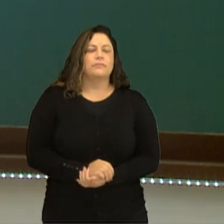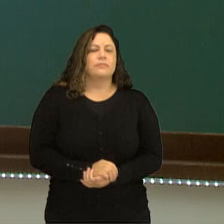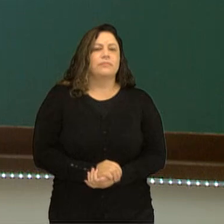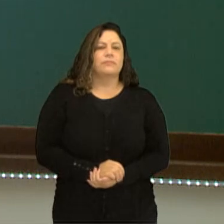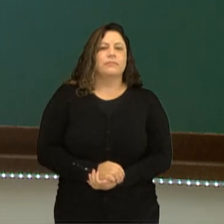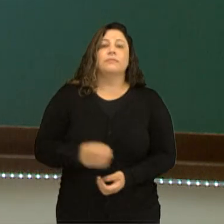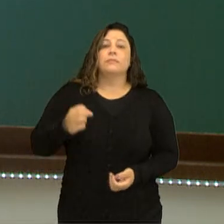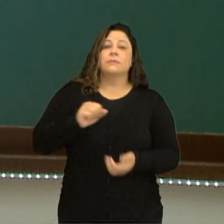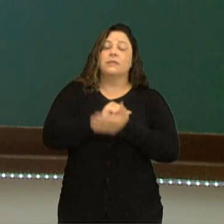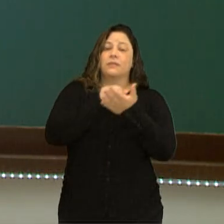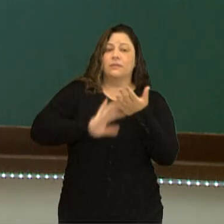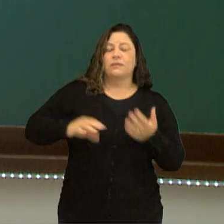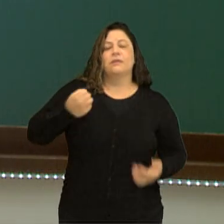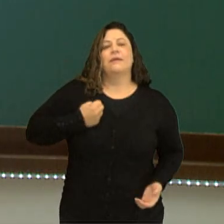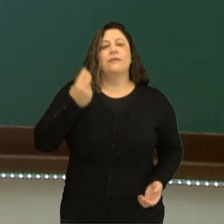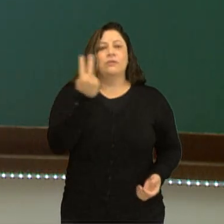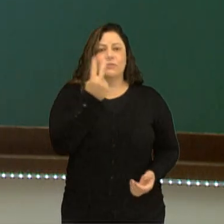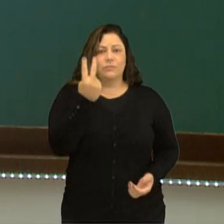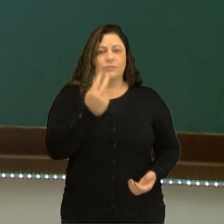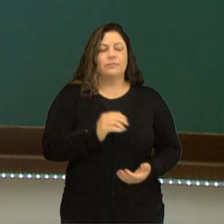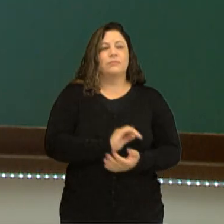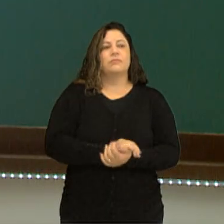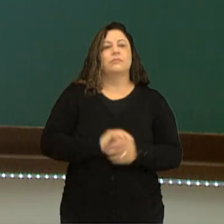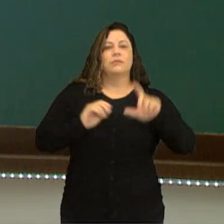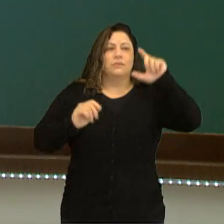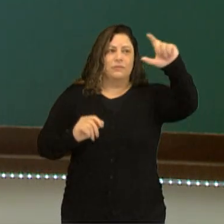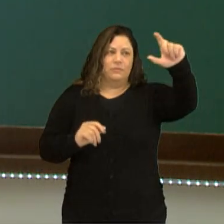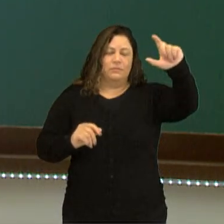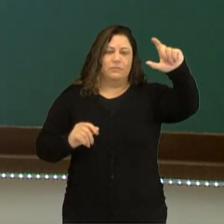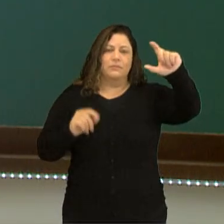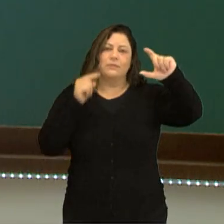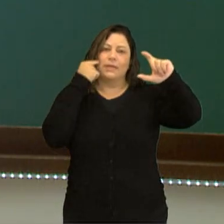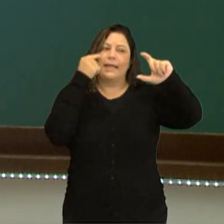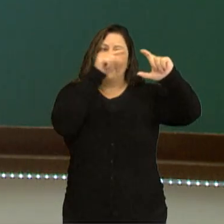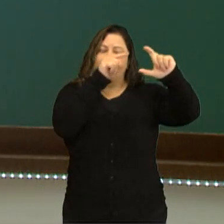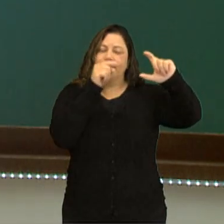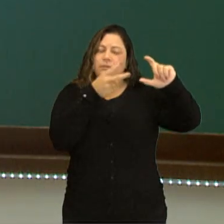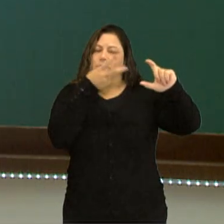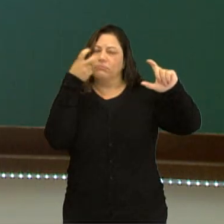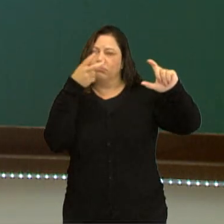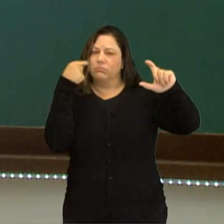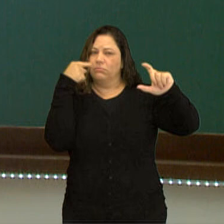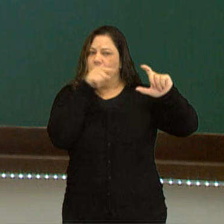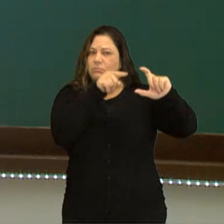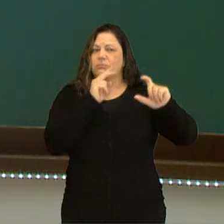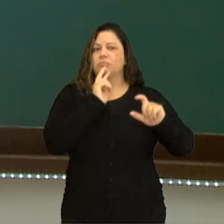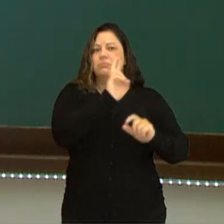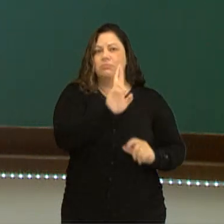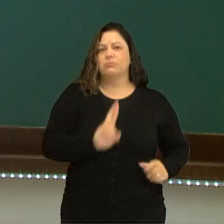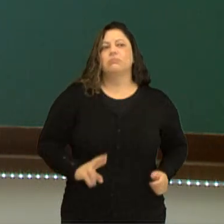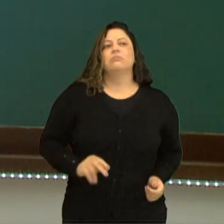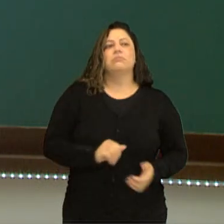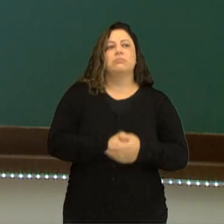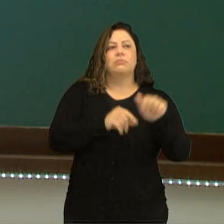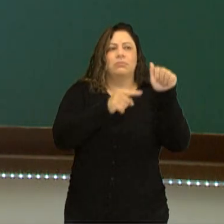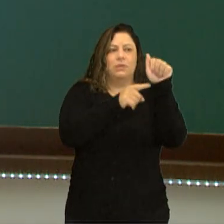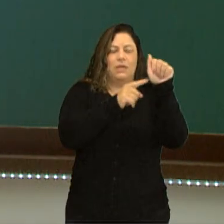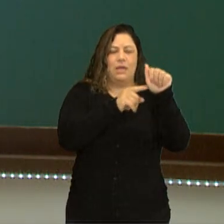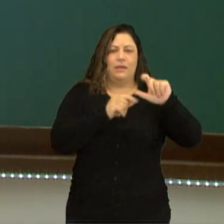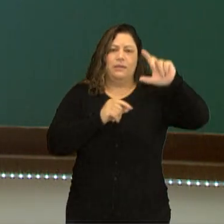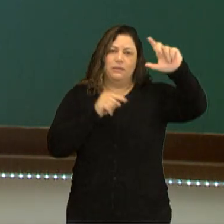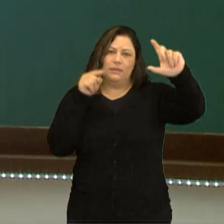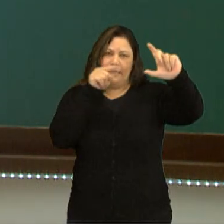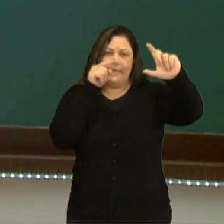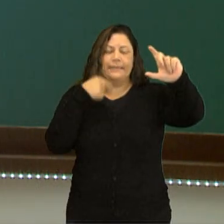Atividade número 2, preste atenção, tem a estrofe para você consultar e responder. Letra A, nessa estrofe,